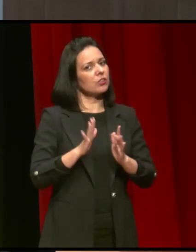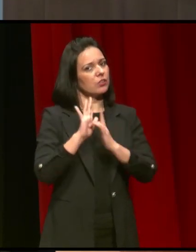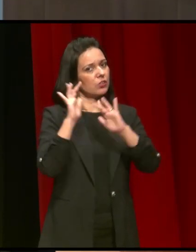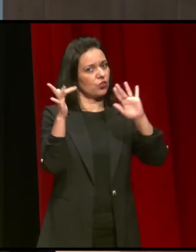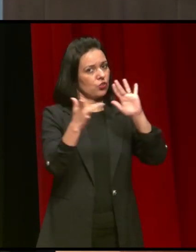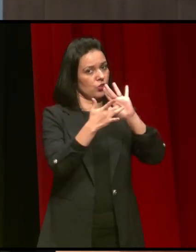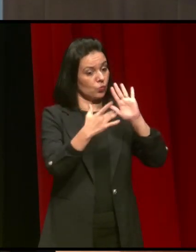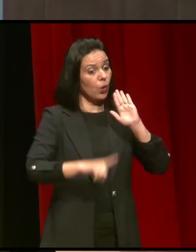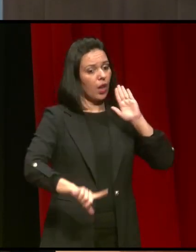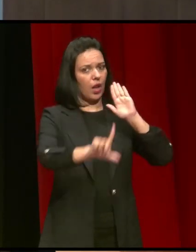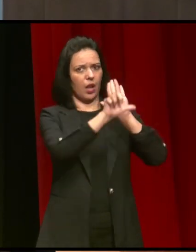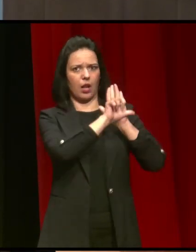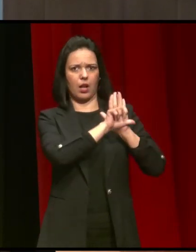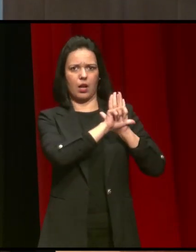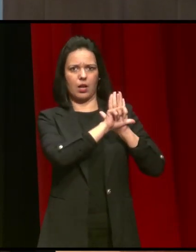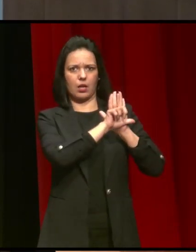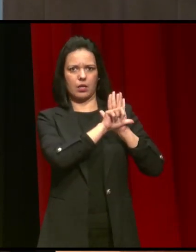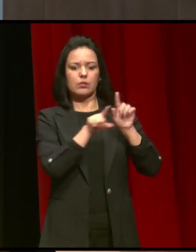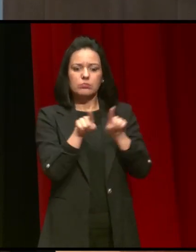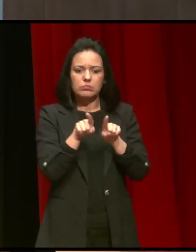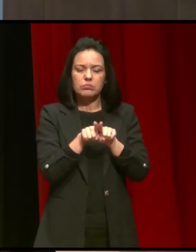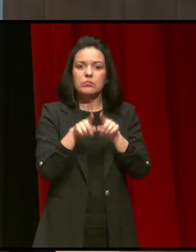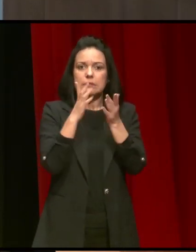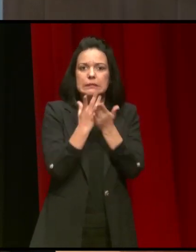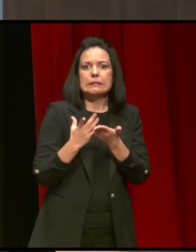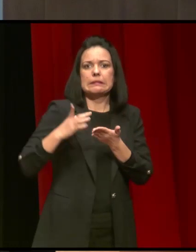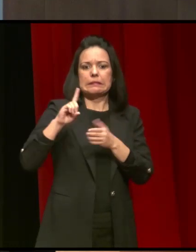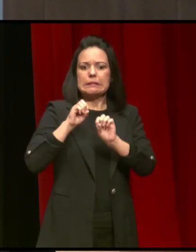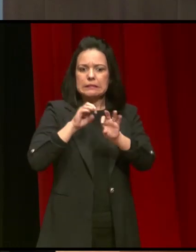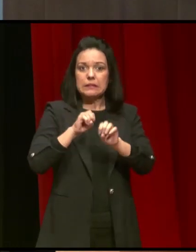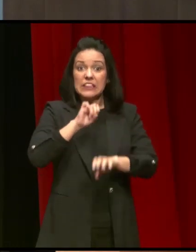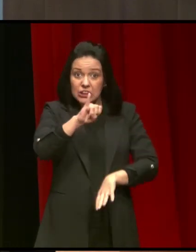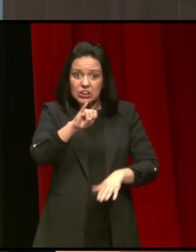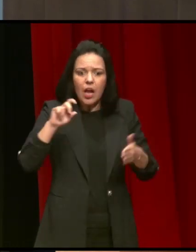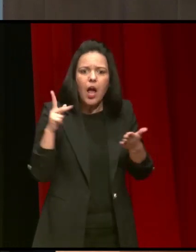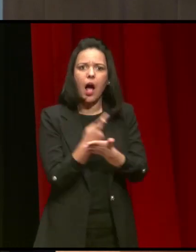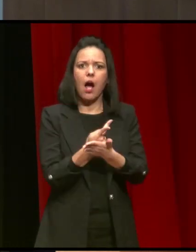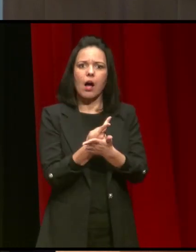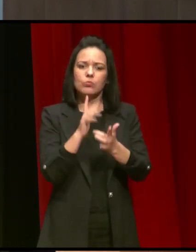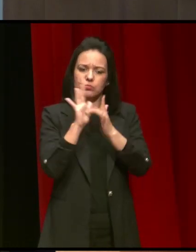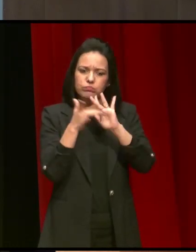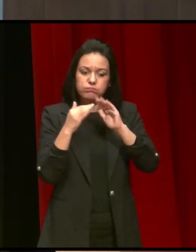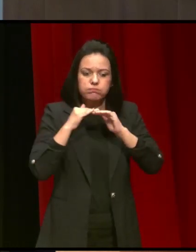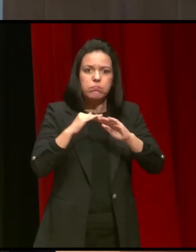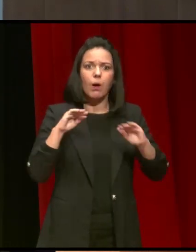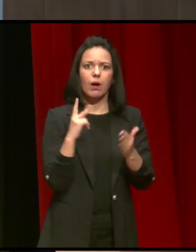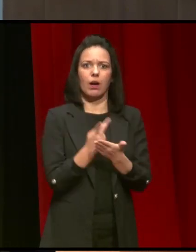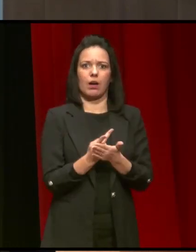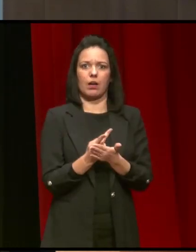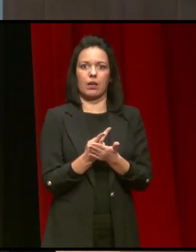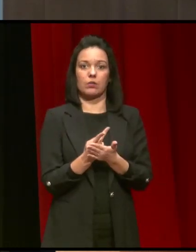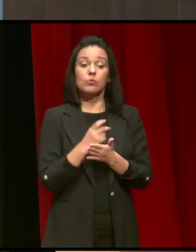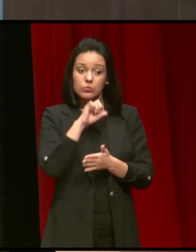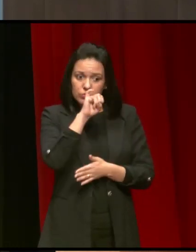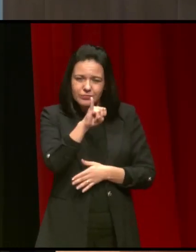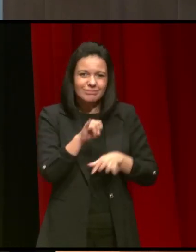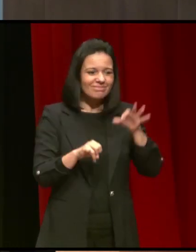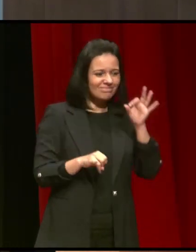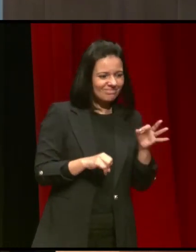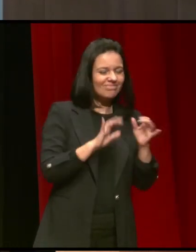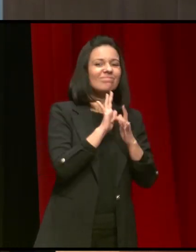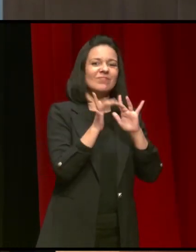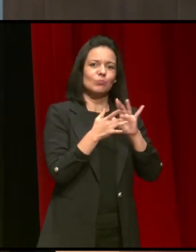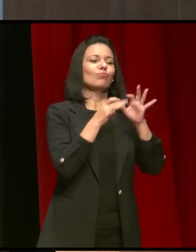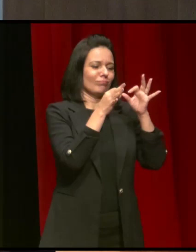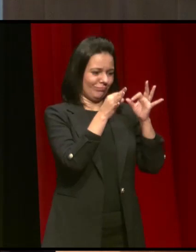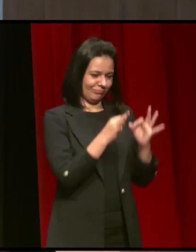o evangelho. Vocês estão entendendo o ponto? Jesus dizia, está errado? Jesus dizia, está certo, é isso aí. Isso existe em Jesus. A